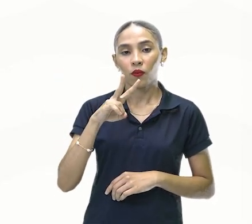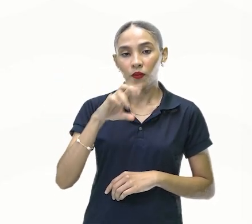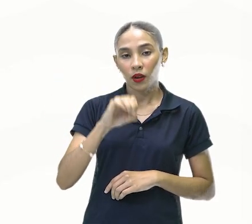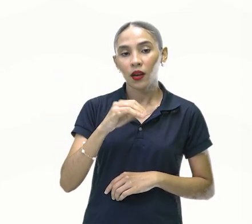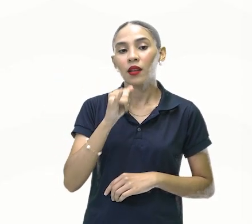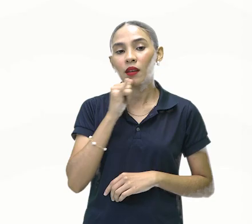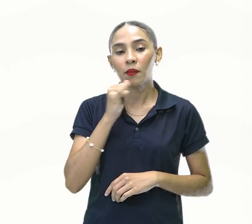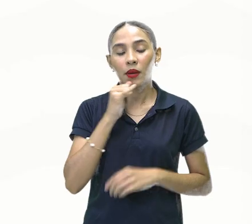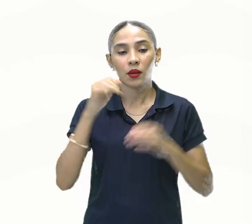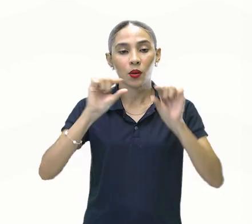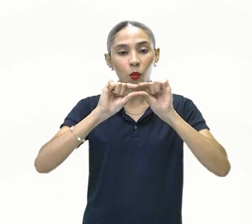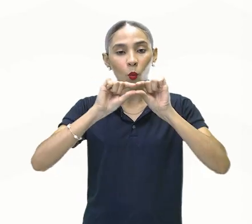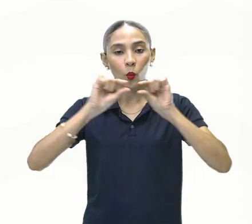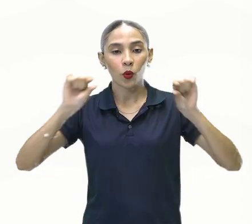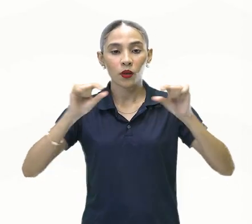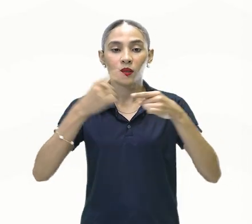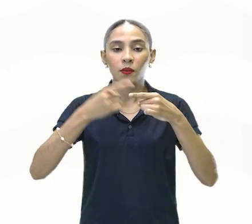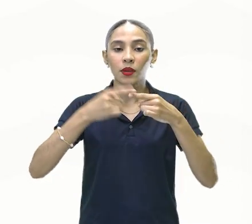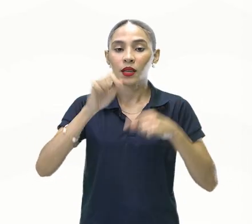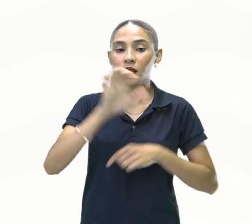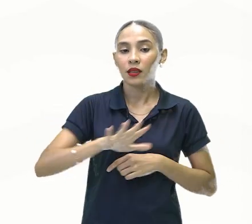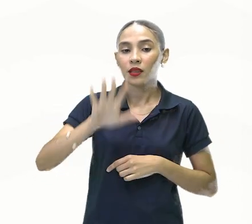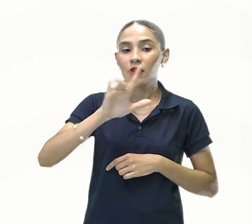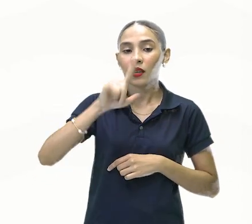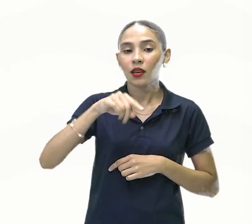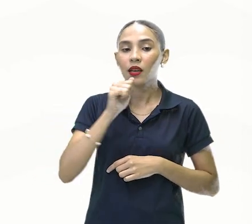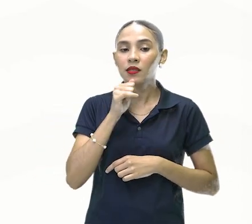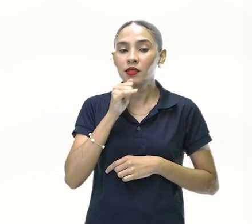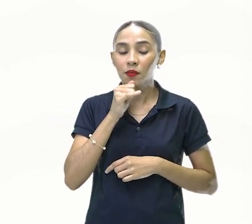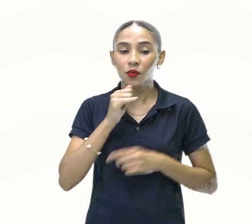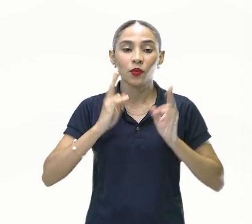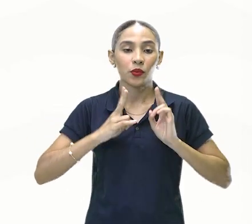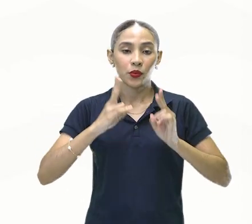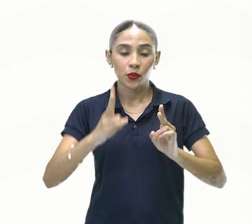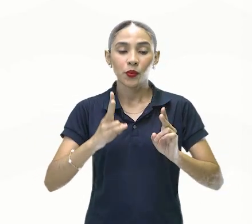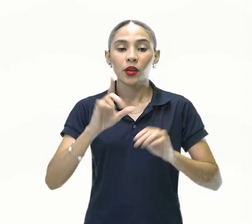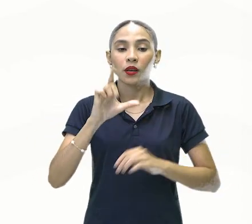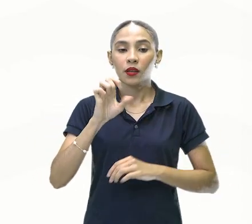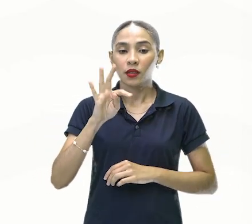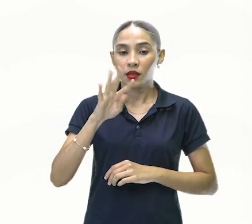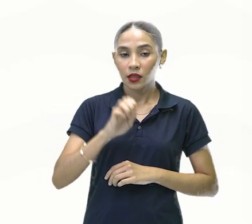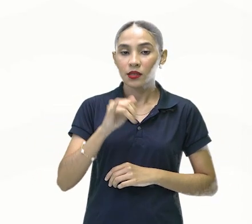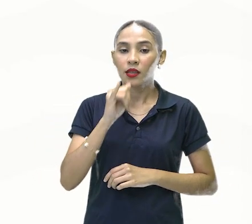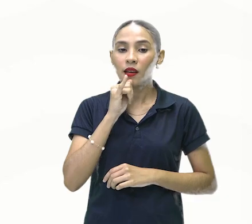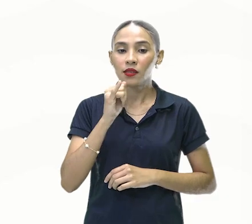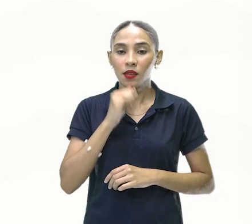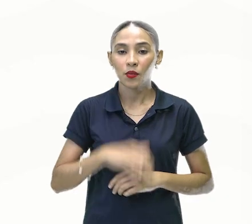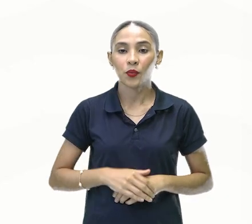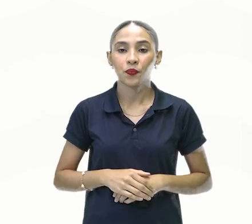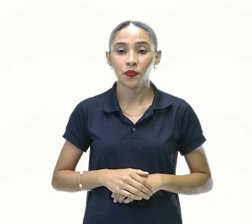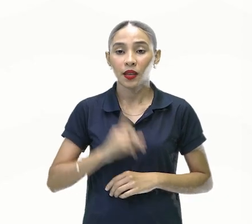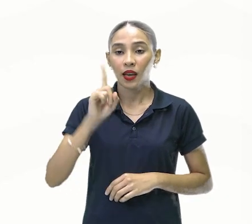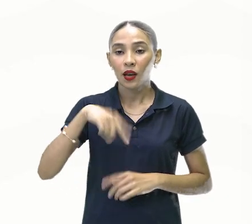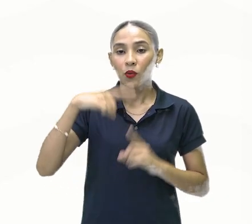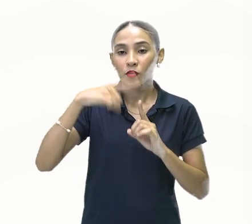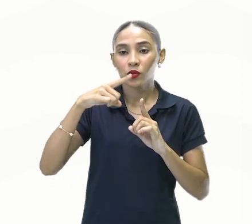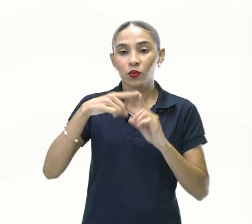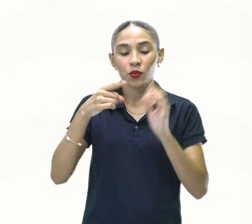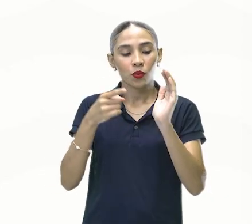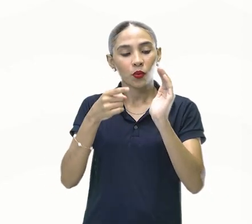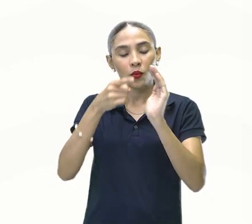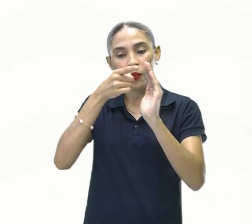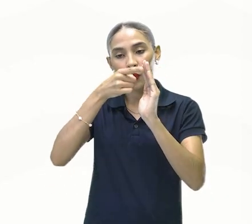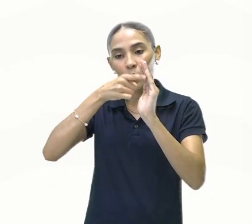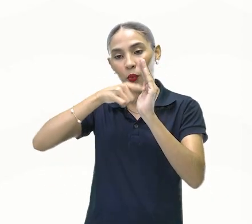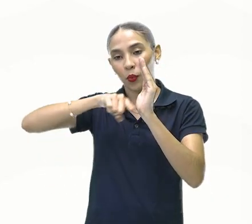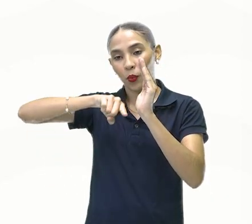a periferia mais fina, que é a região central, e seus elementos são. Ainda essa lente aqui, com côncavo-convexa, é uma